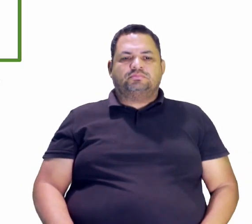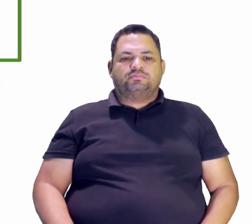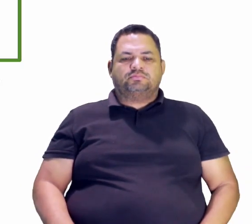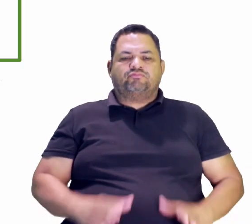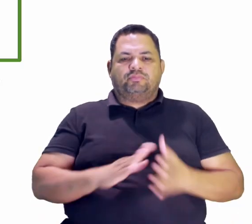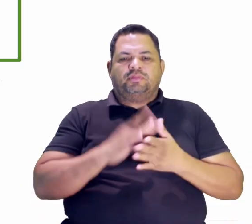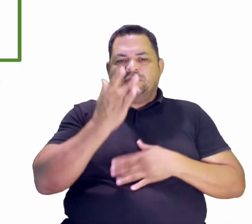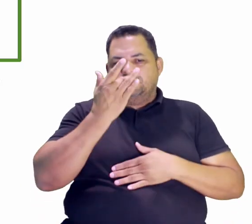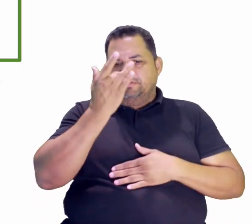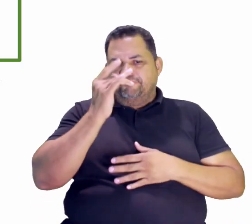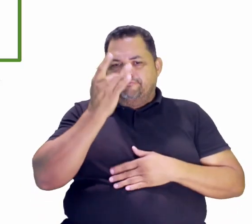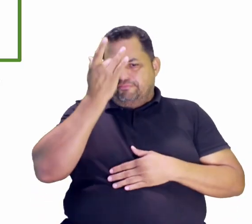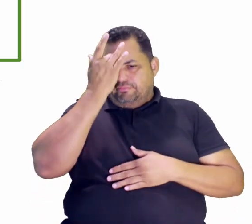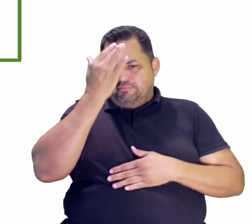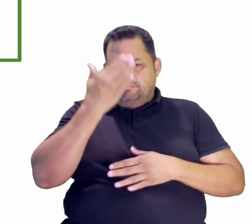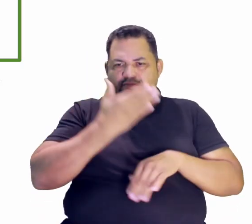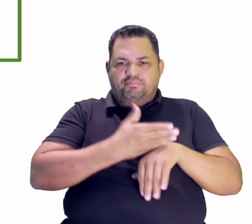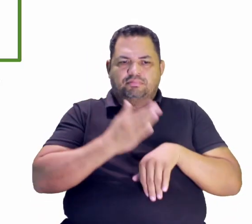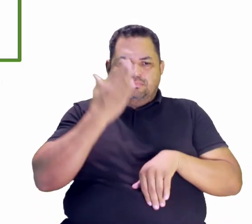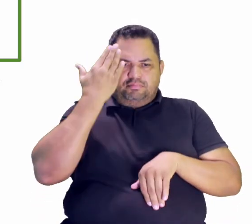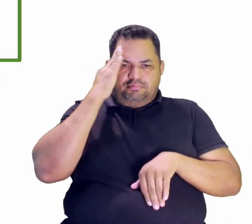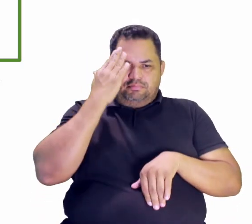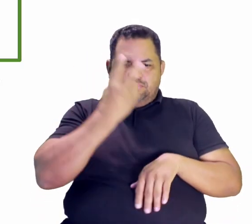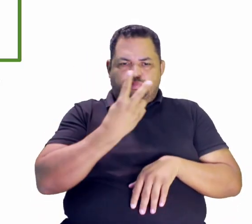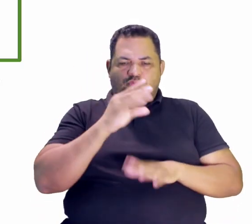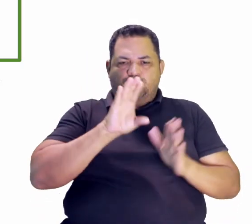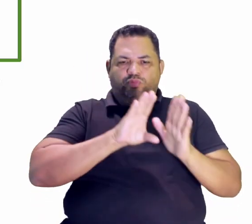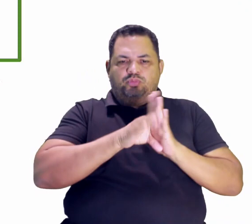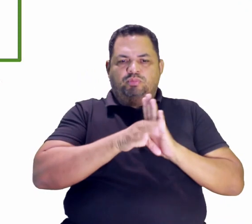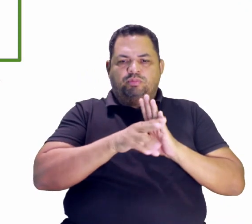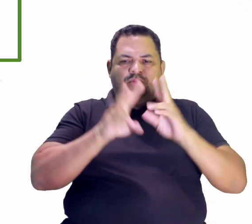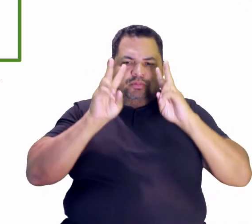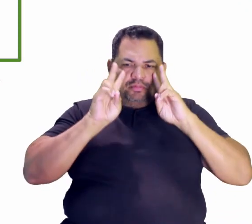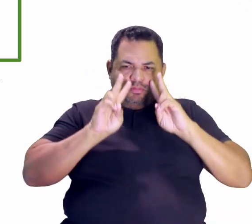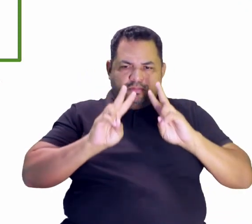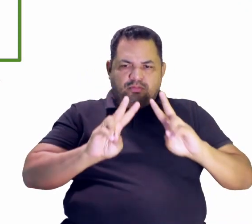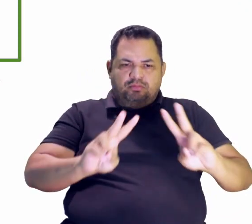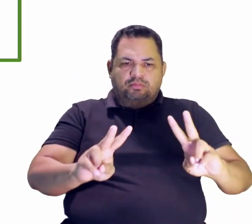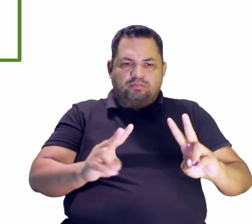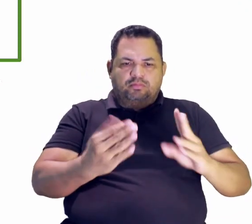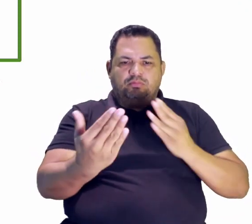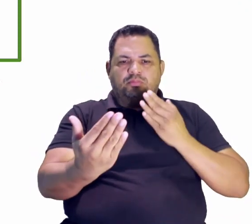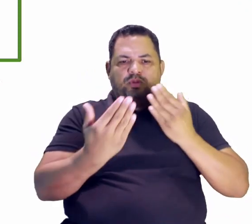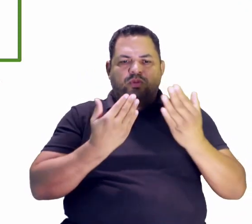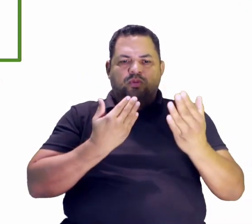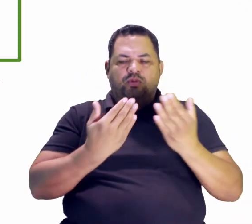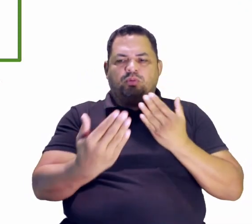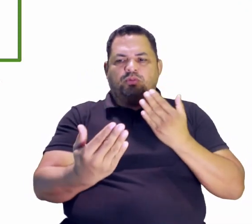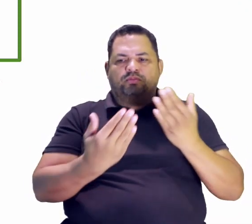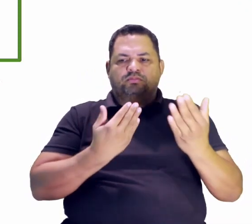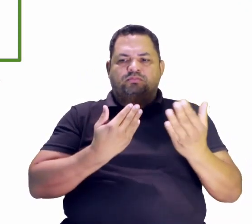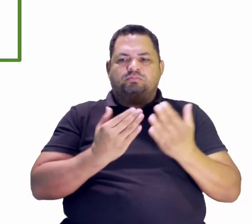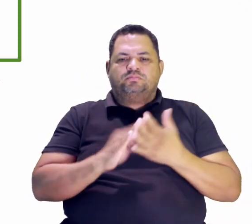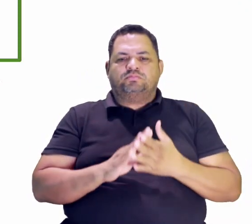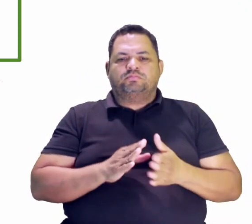Uma forma bastante fácil e prática de entender esses dois conceitos é a gente visualizar uma avenida,